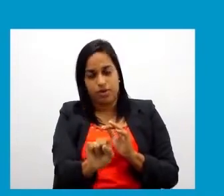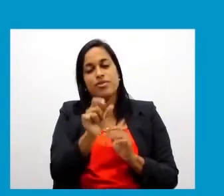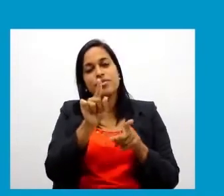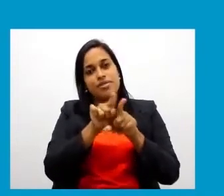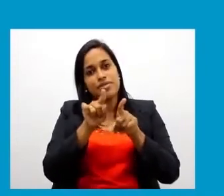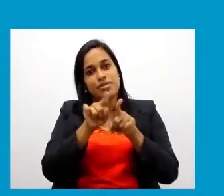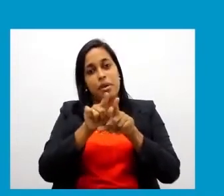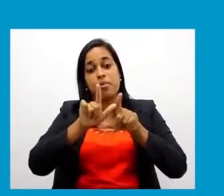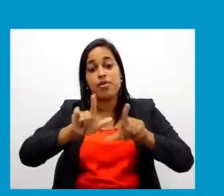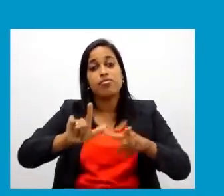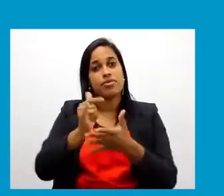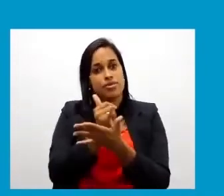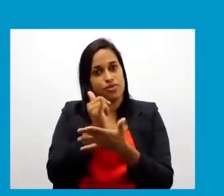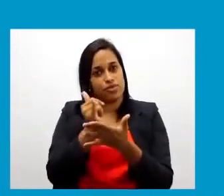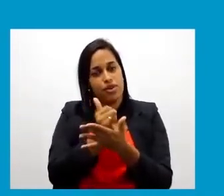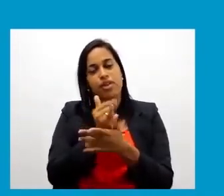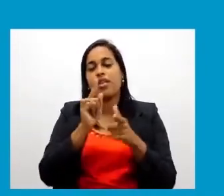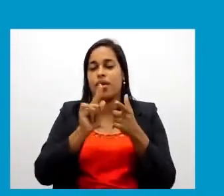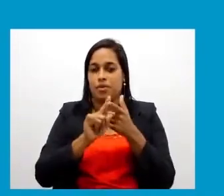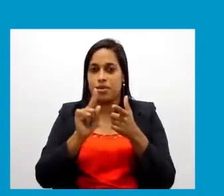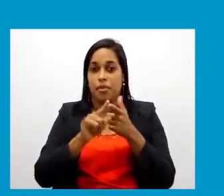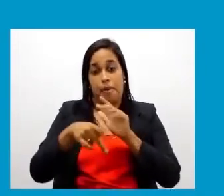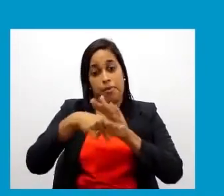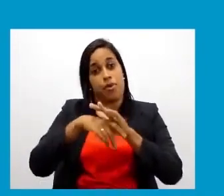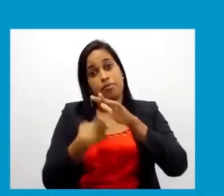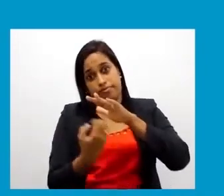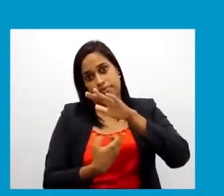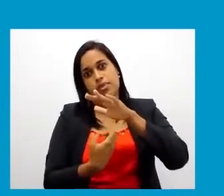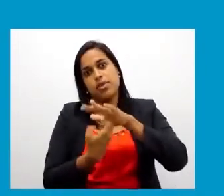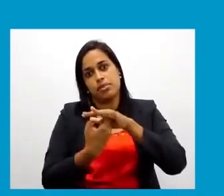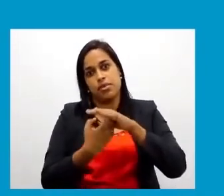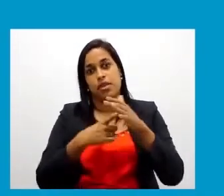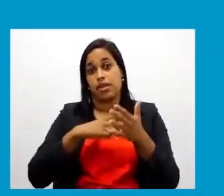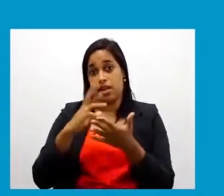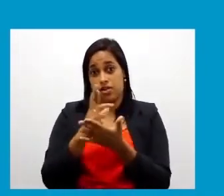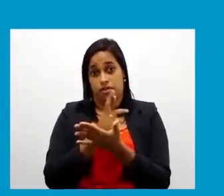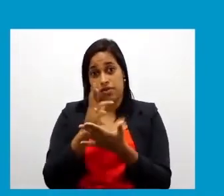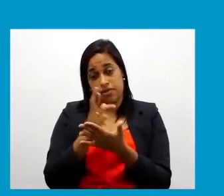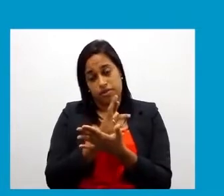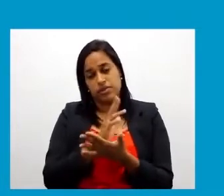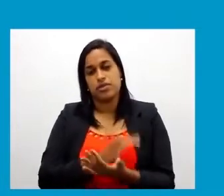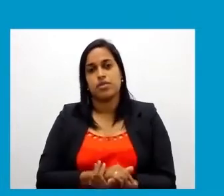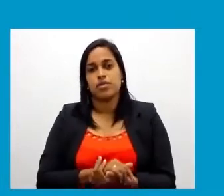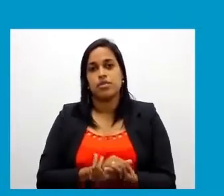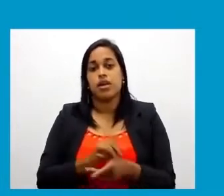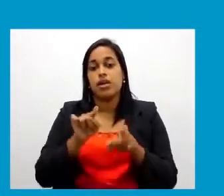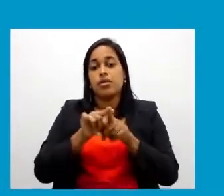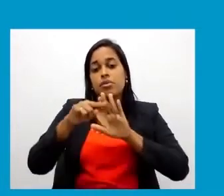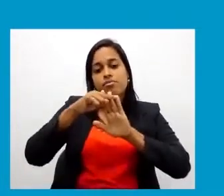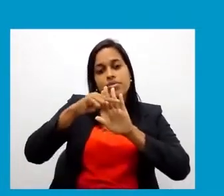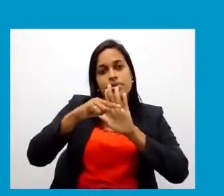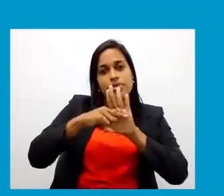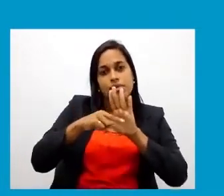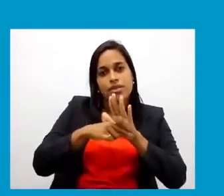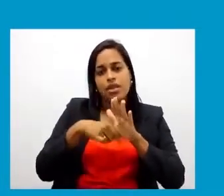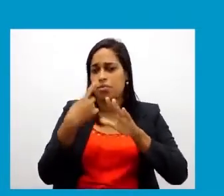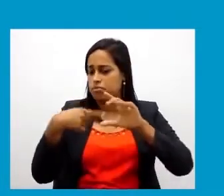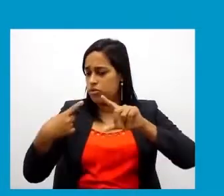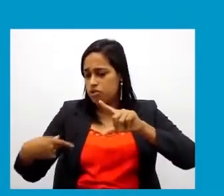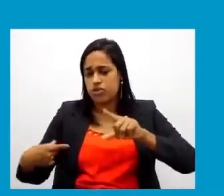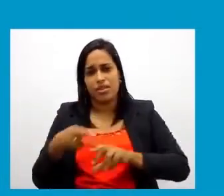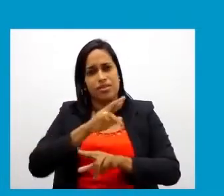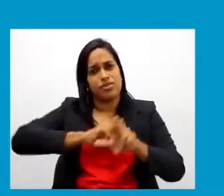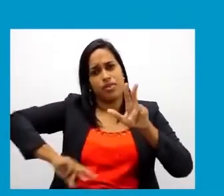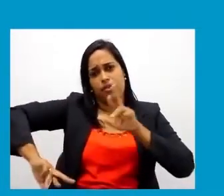os folhetos, os folders, jornais, o jornal da empresa. A gente tem as revistas, manuais de instrução, apostilas,